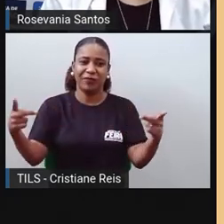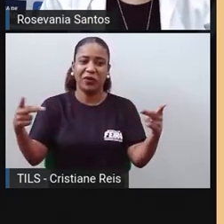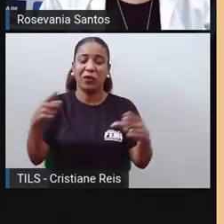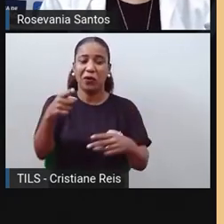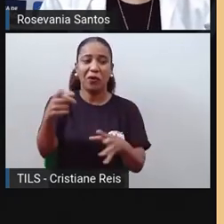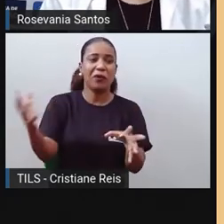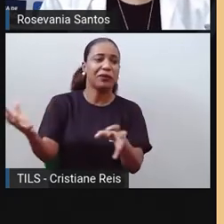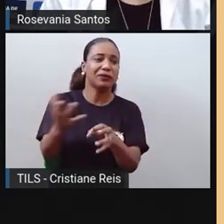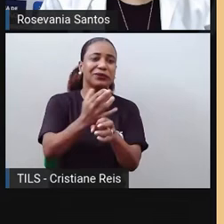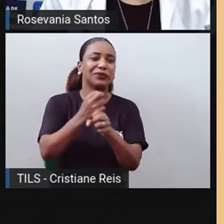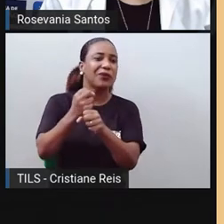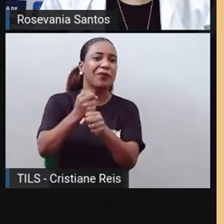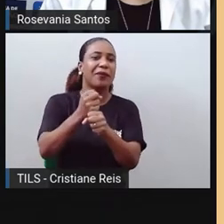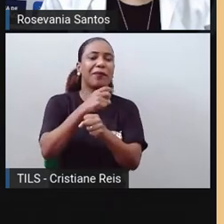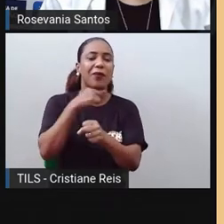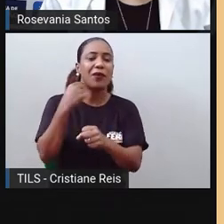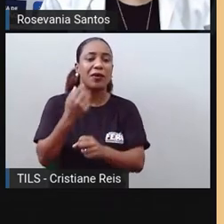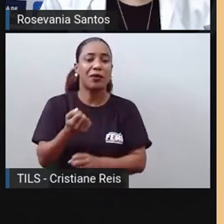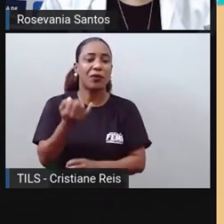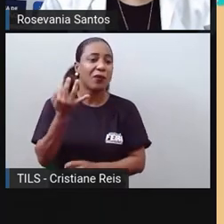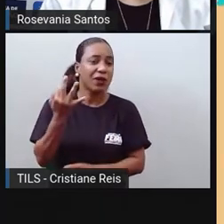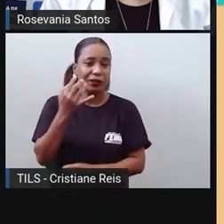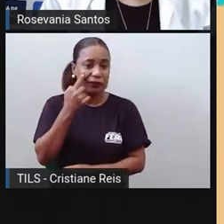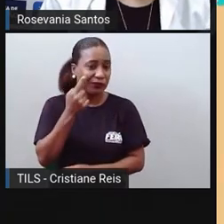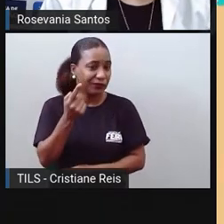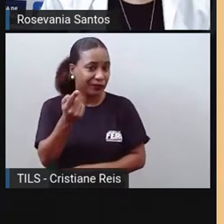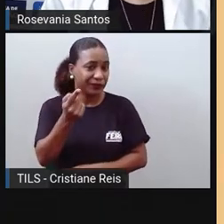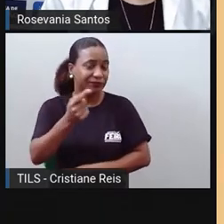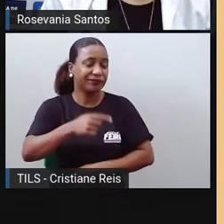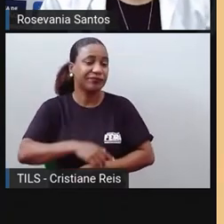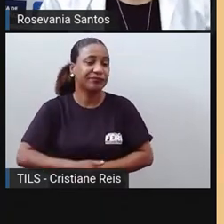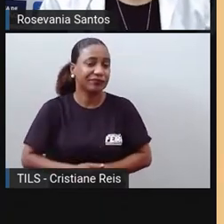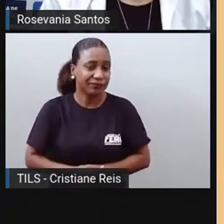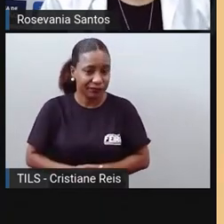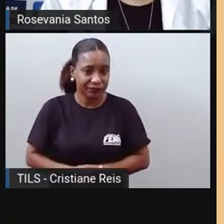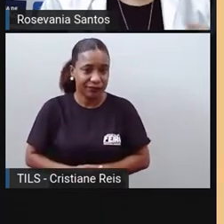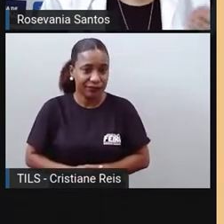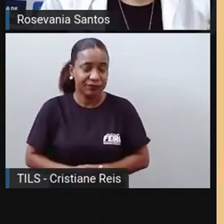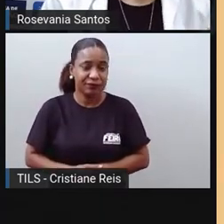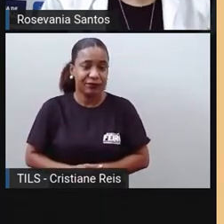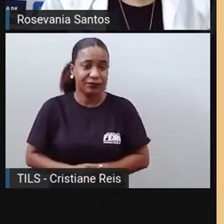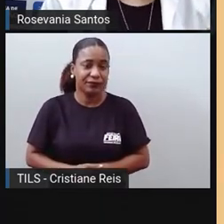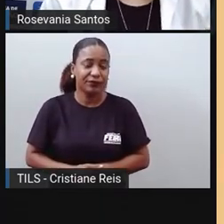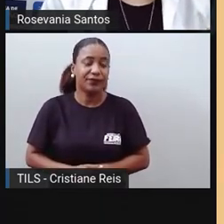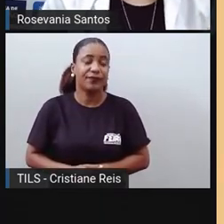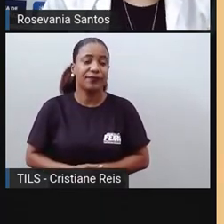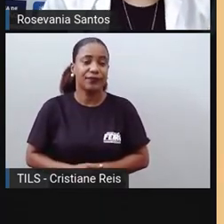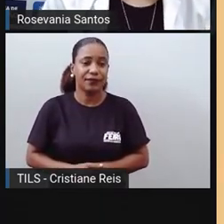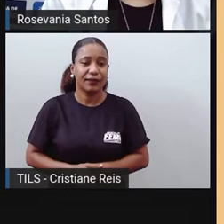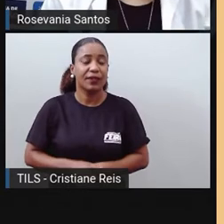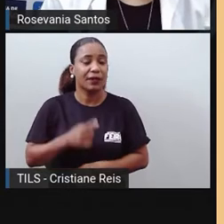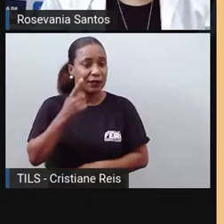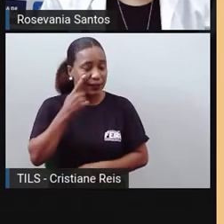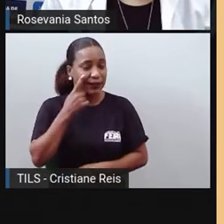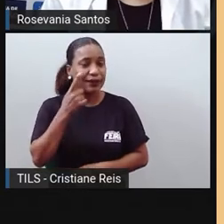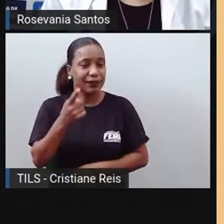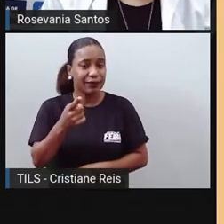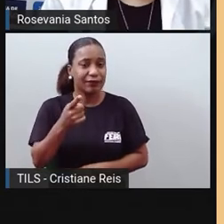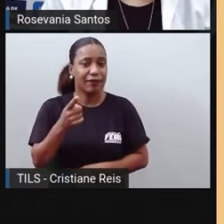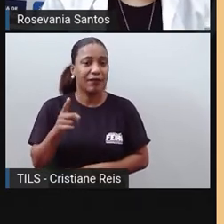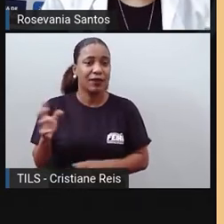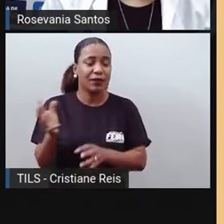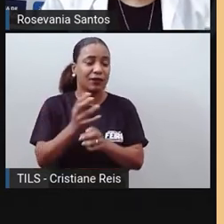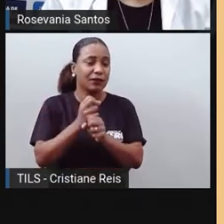gente? Então, esses dados aí, né, são, digamos assim, constantes. Isso aqui é só de